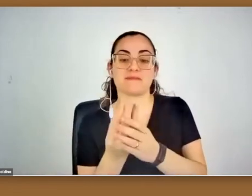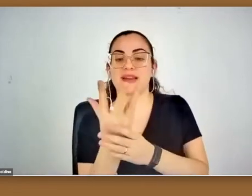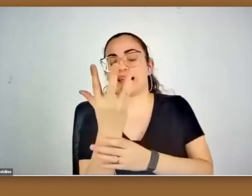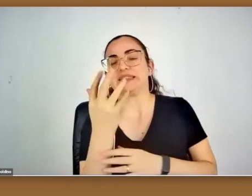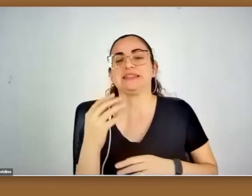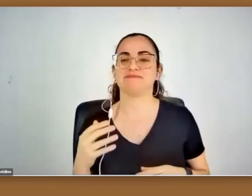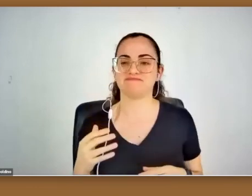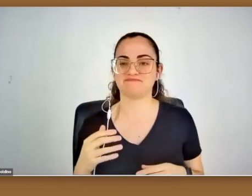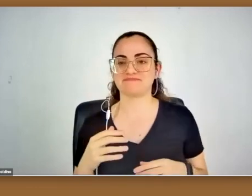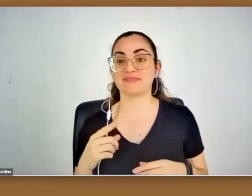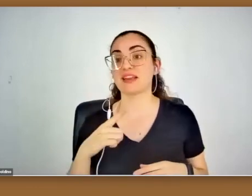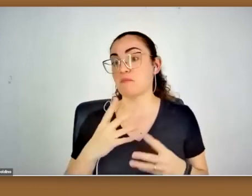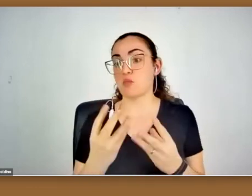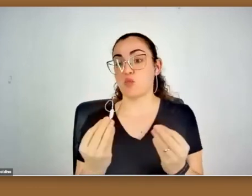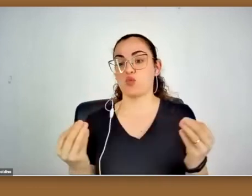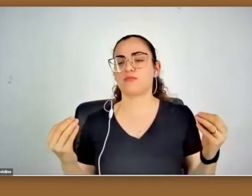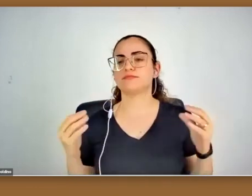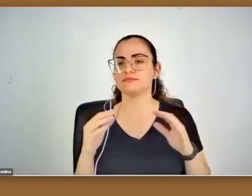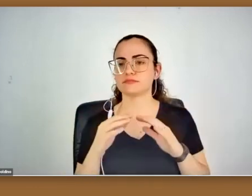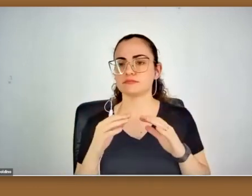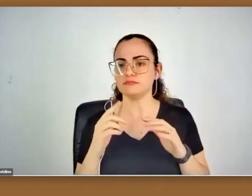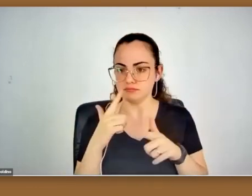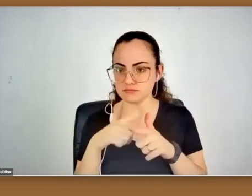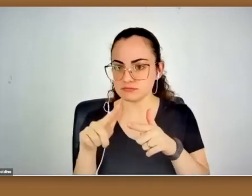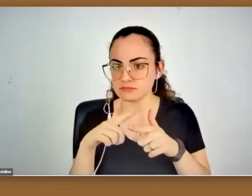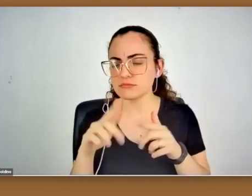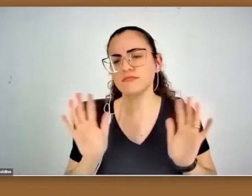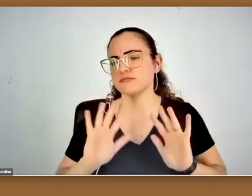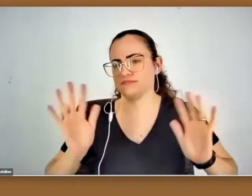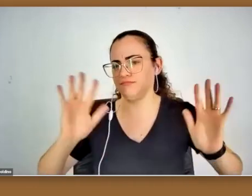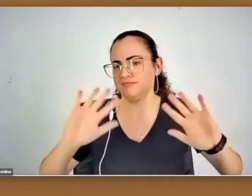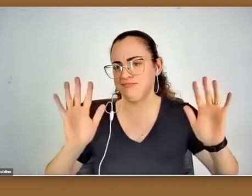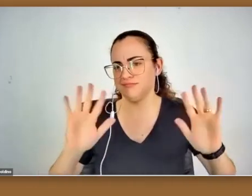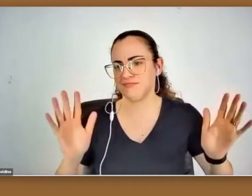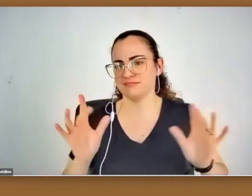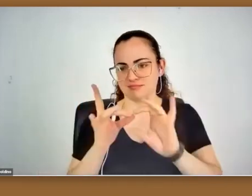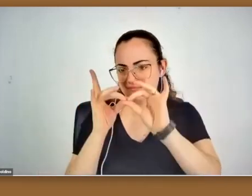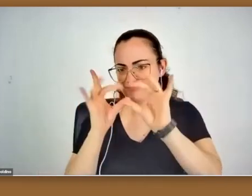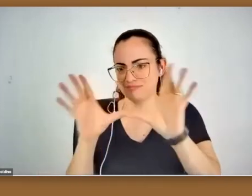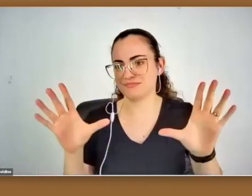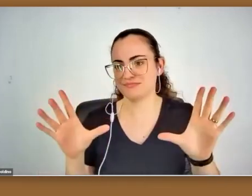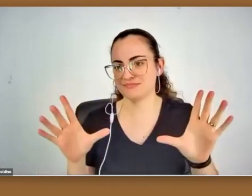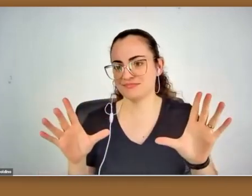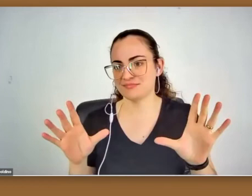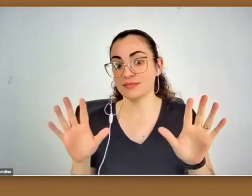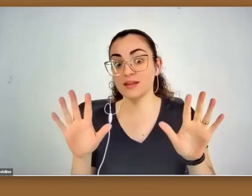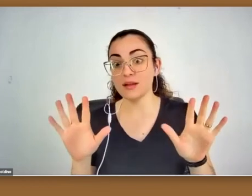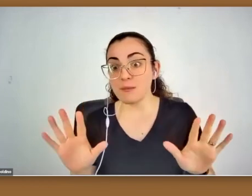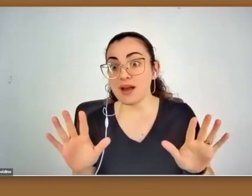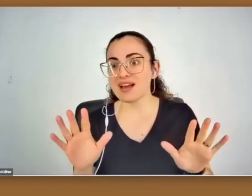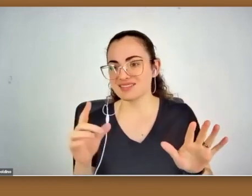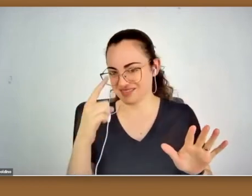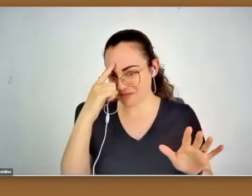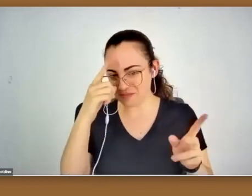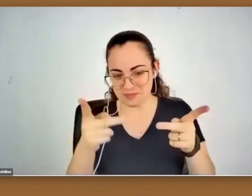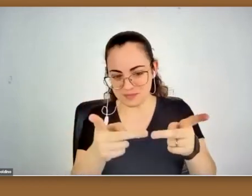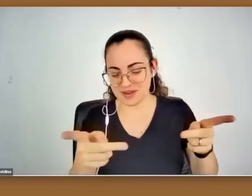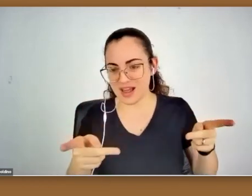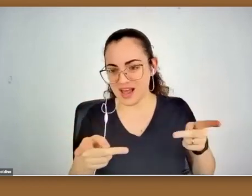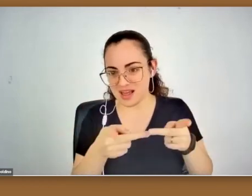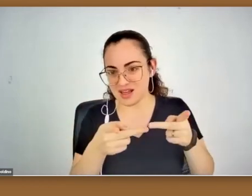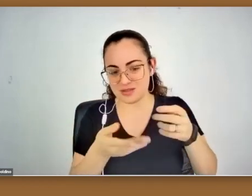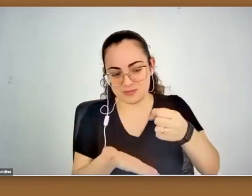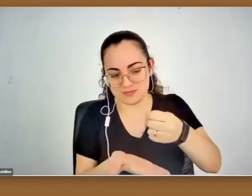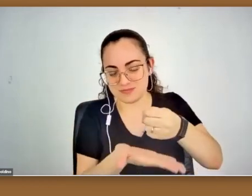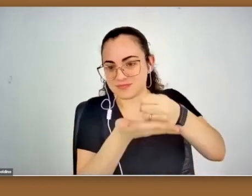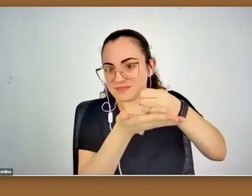plantinhas em vasinhos. Não tem problema plantar plantinha em vasinho, coloca uma areiazinha ali no vaso para evitar que seja